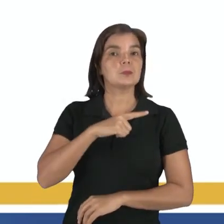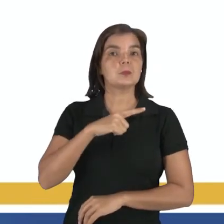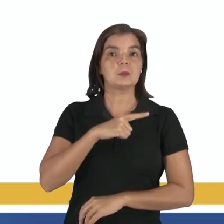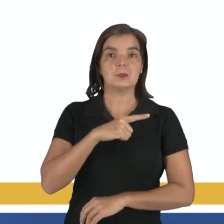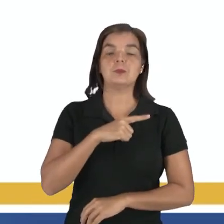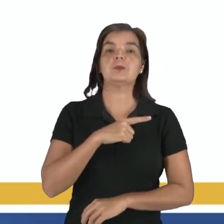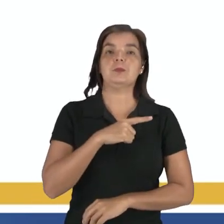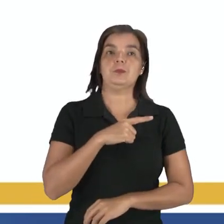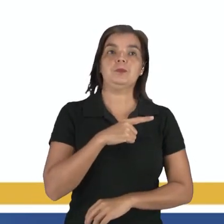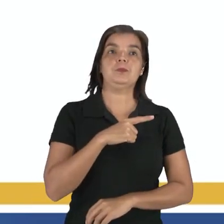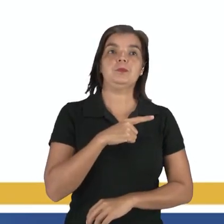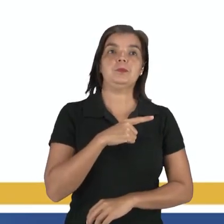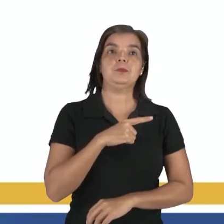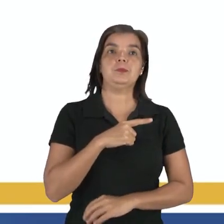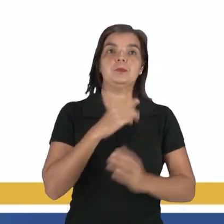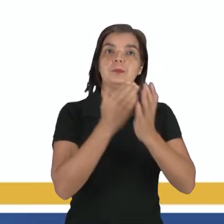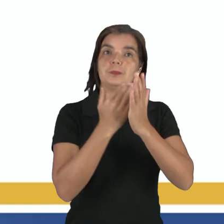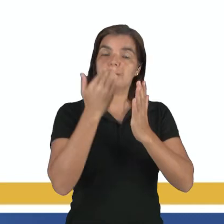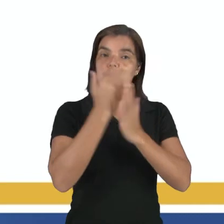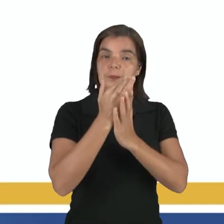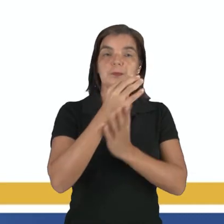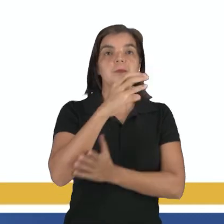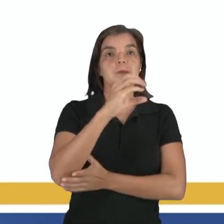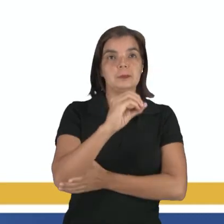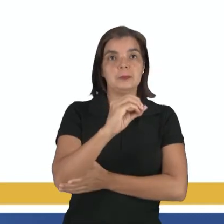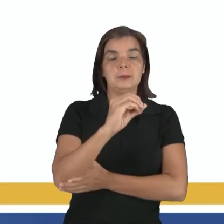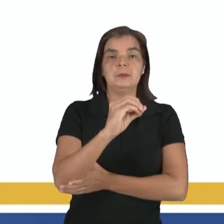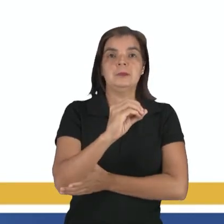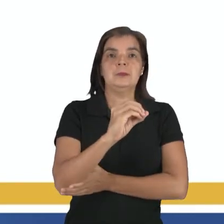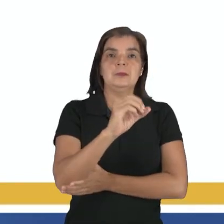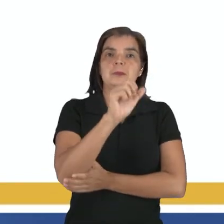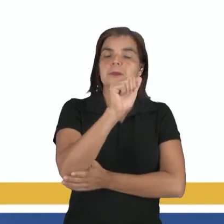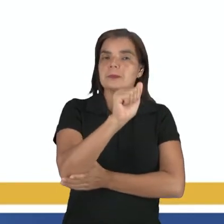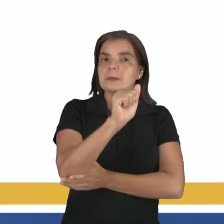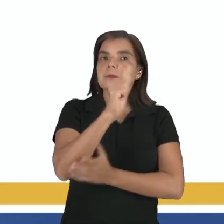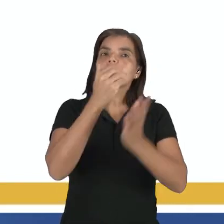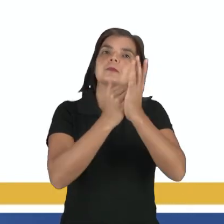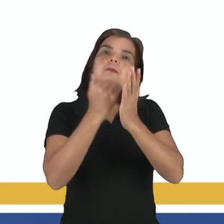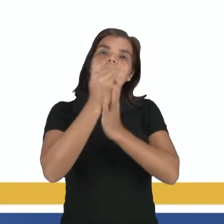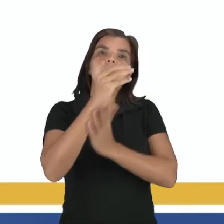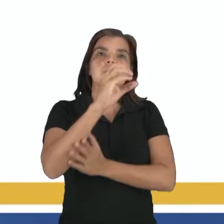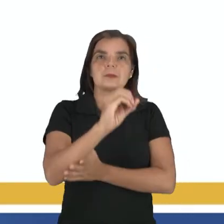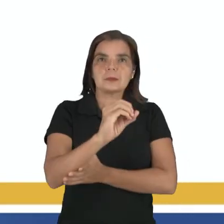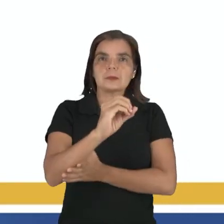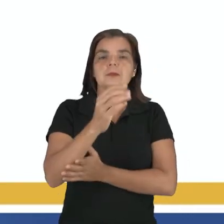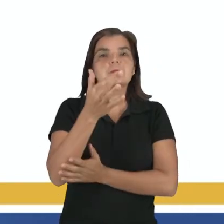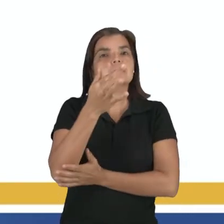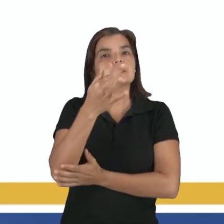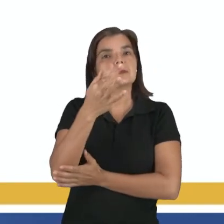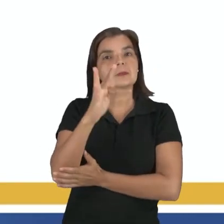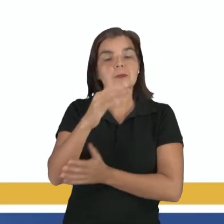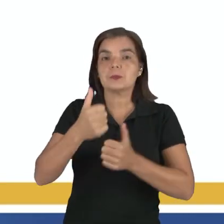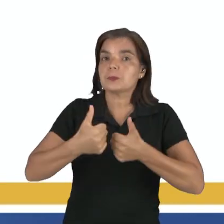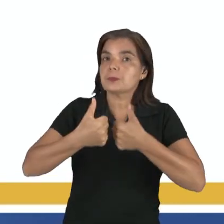for maior que zero, o A, quando A for maior que zero,